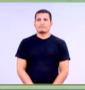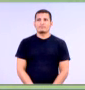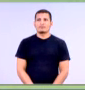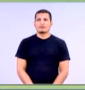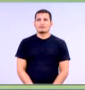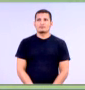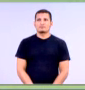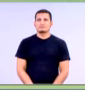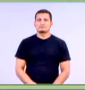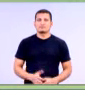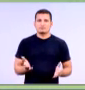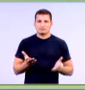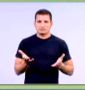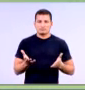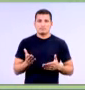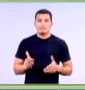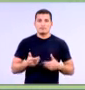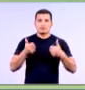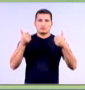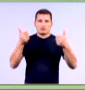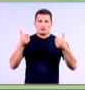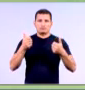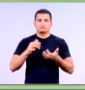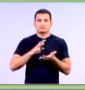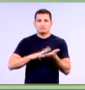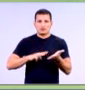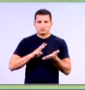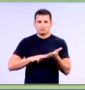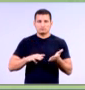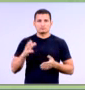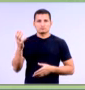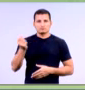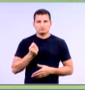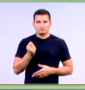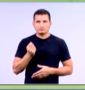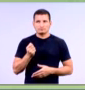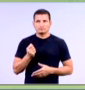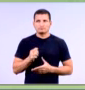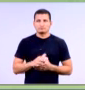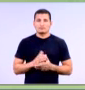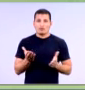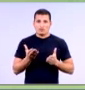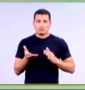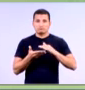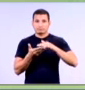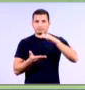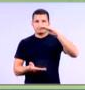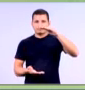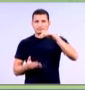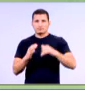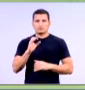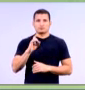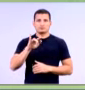Vamos melhorar o método sacar, gente? Olha aqui o método sacar. Agora ficou um código enorme, né?